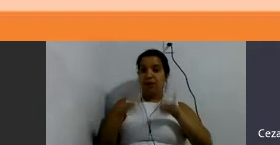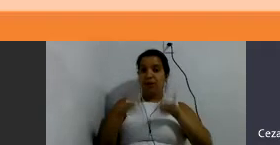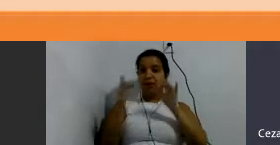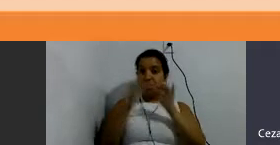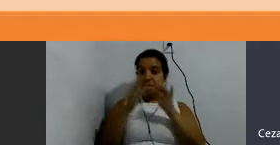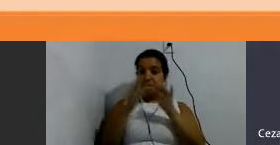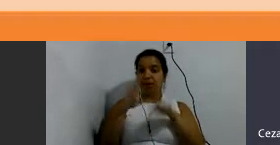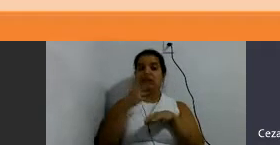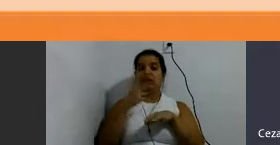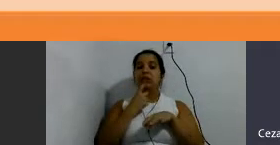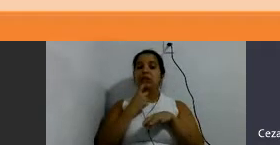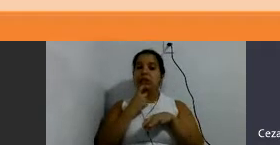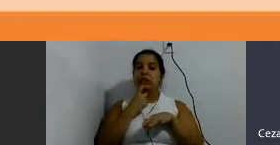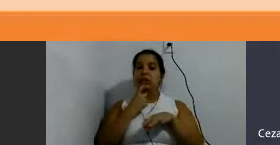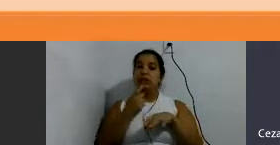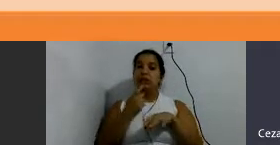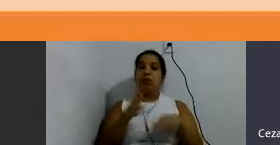ovo,